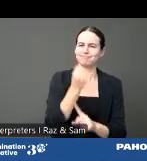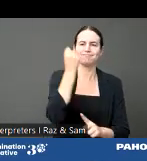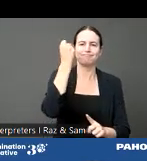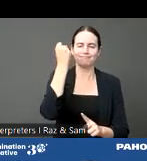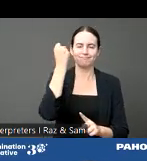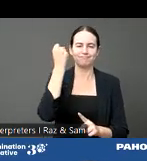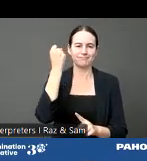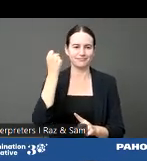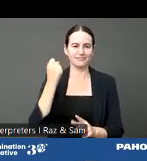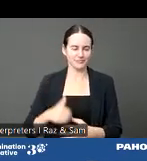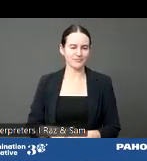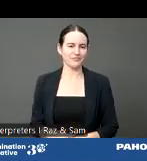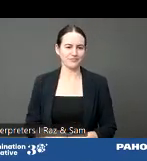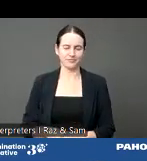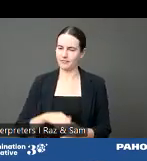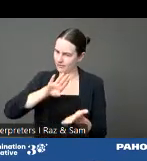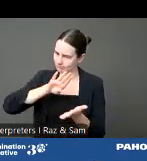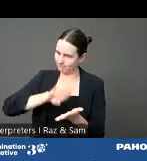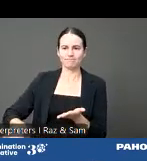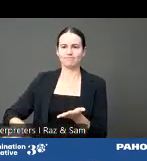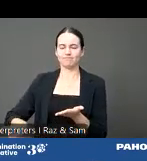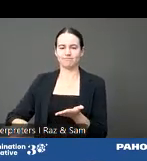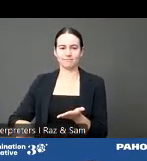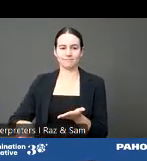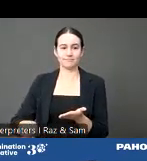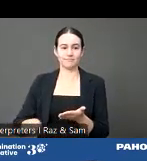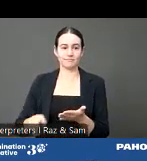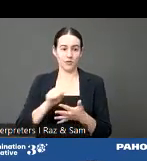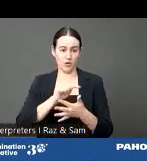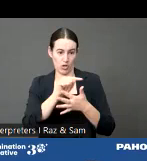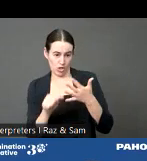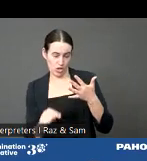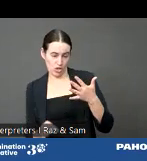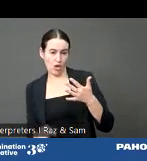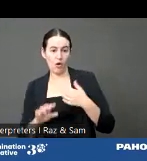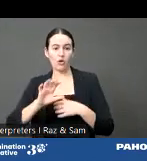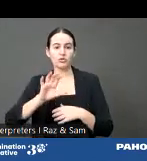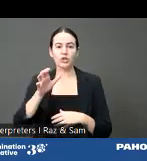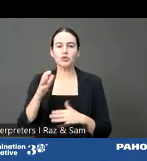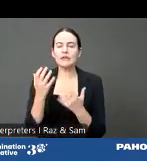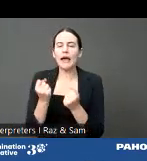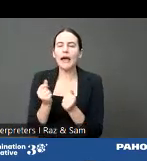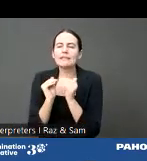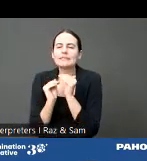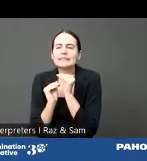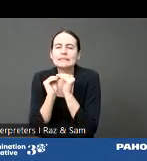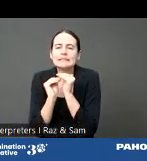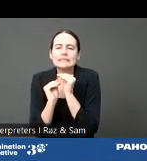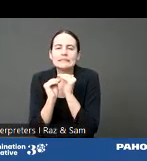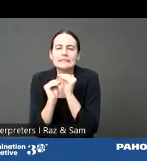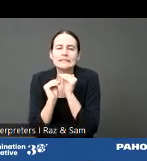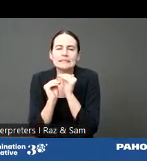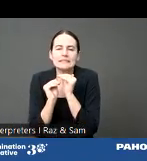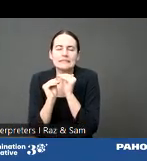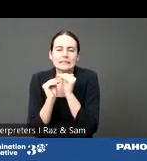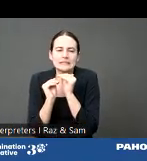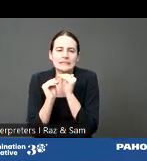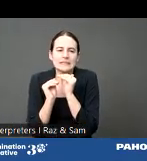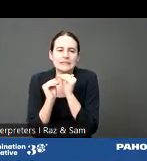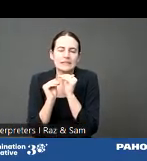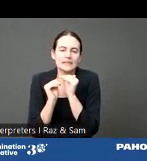que estão na metade da eliminação, os que estão perto já alcançaram, mas ainda falta completar